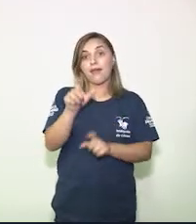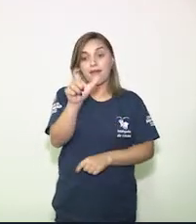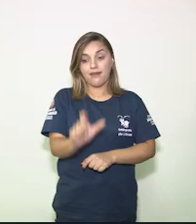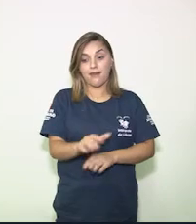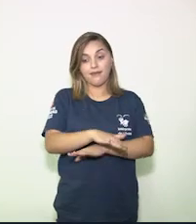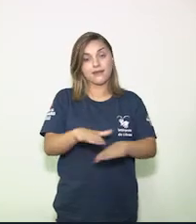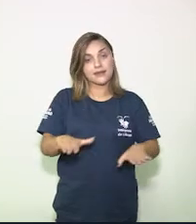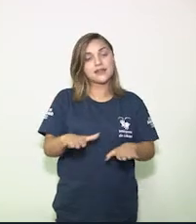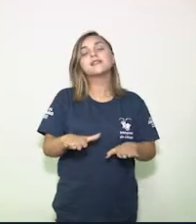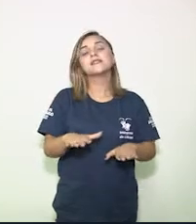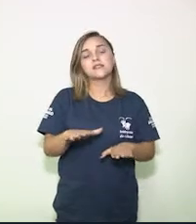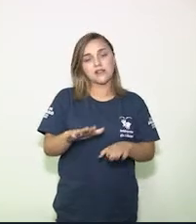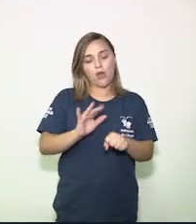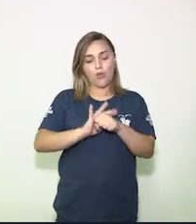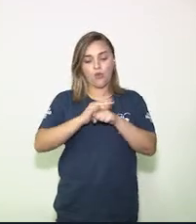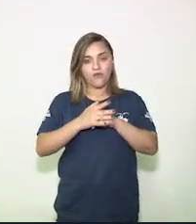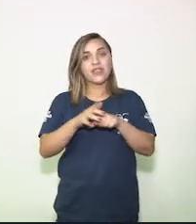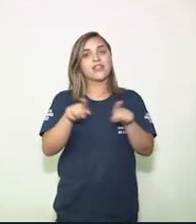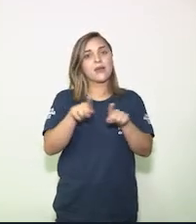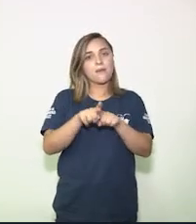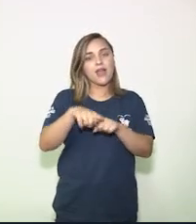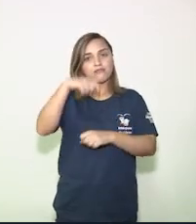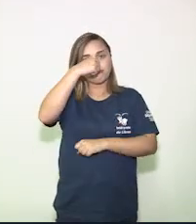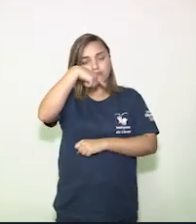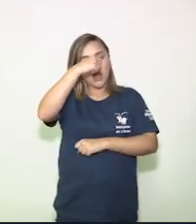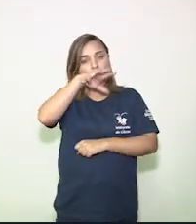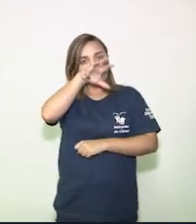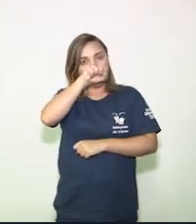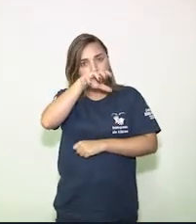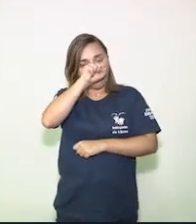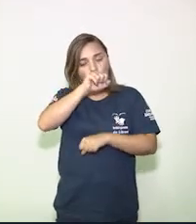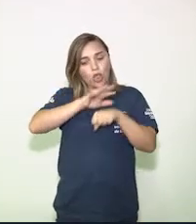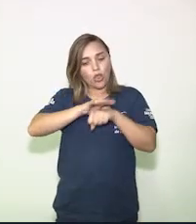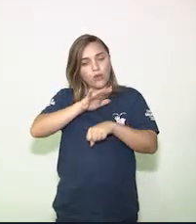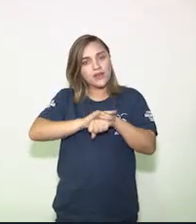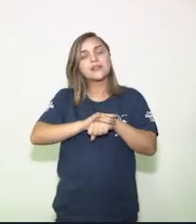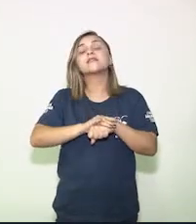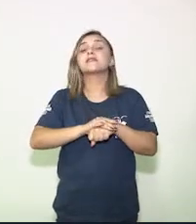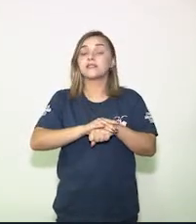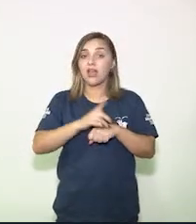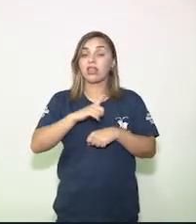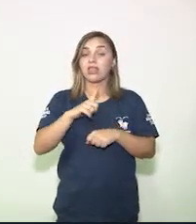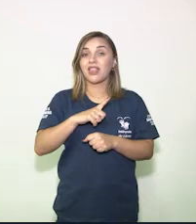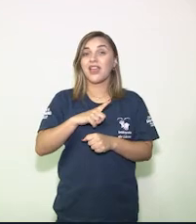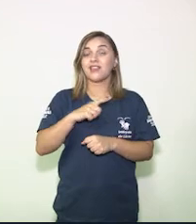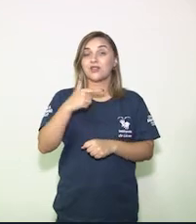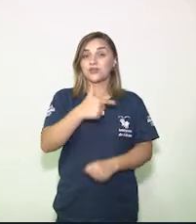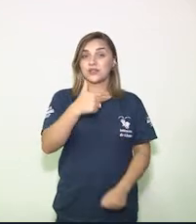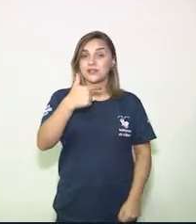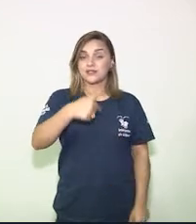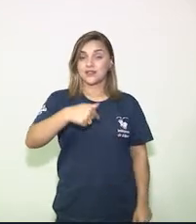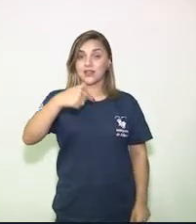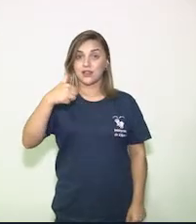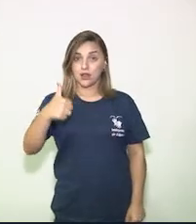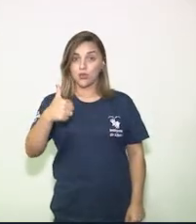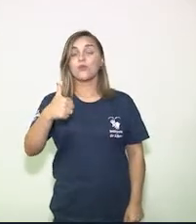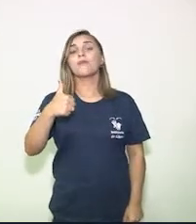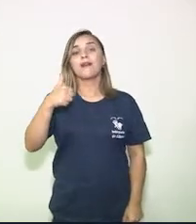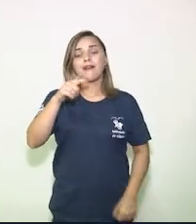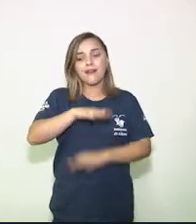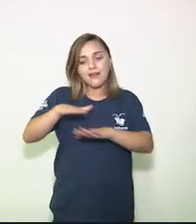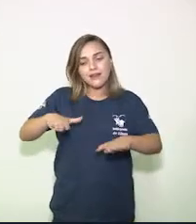com síndrome inflamatória multissistêmica pediátrica. Esse estudo de 371 crianças